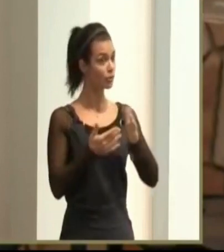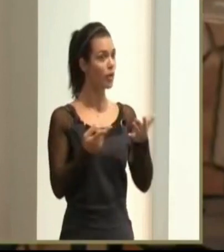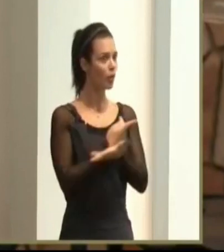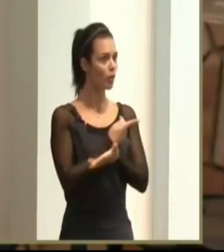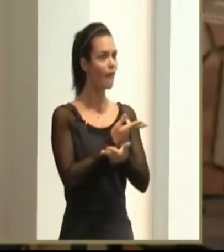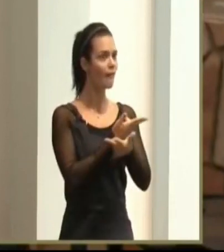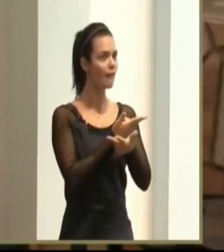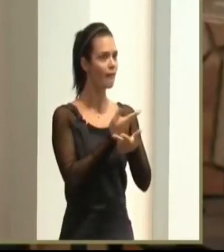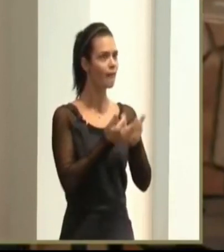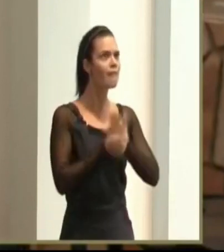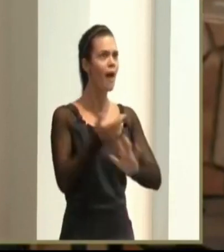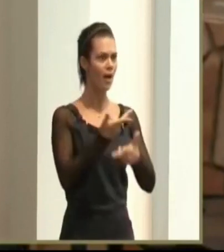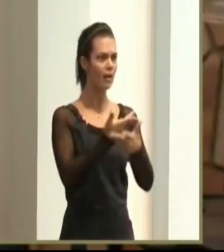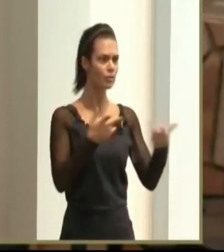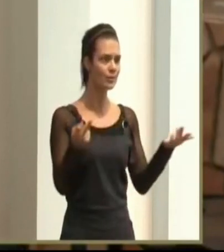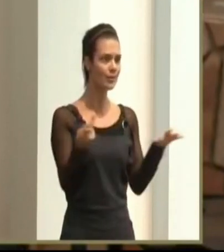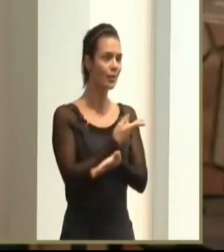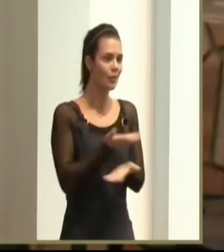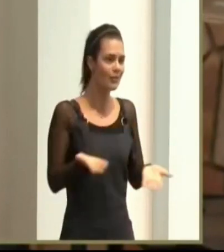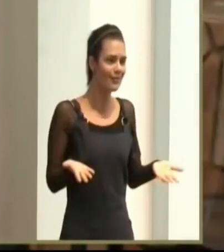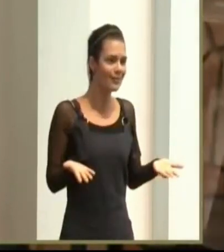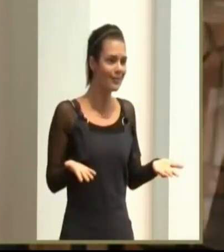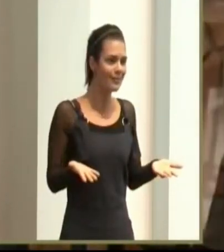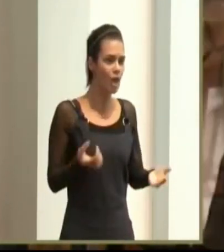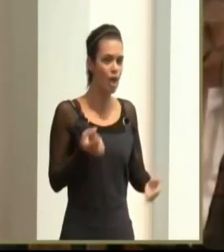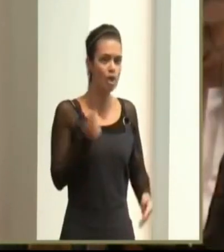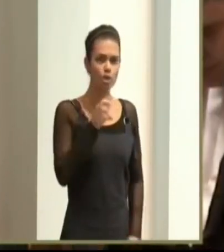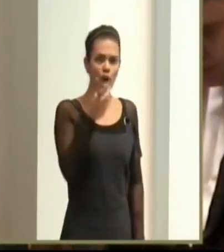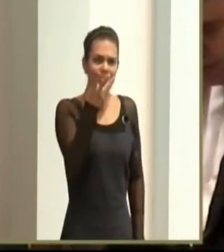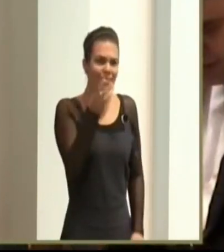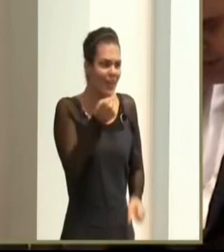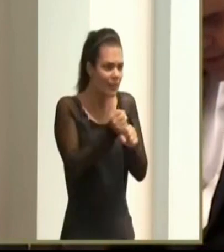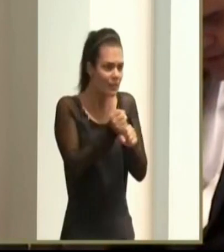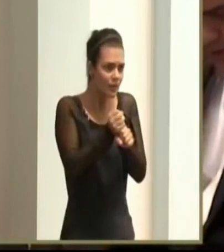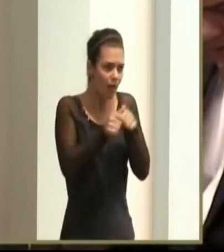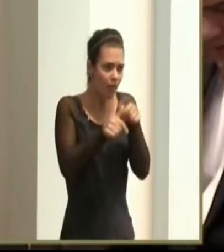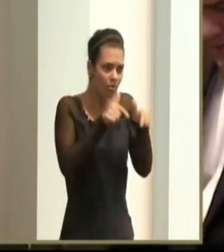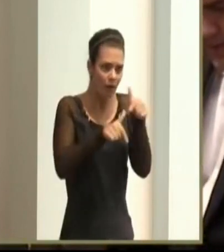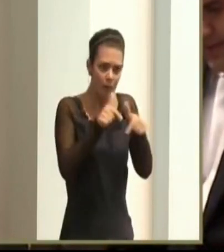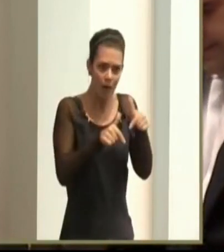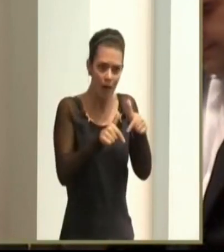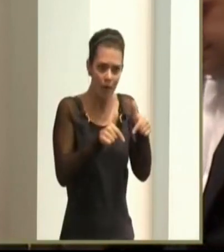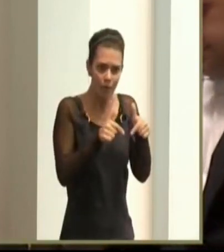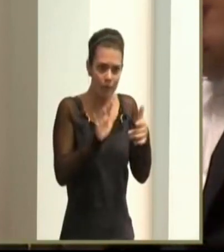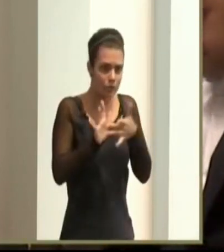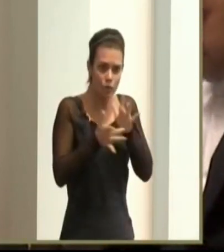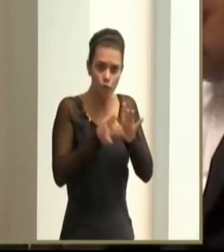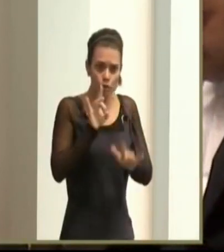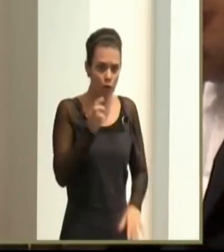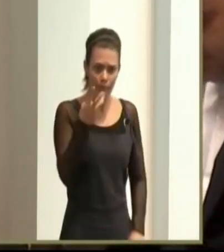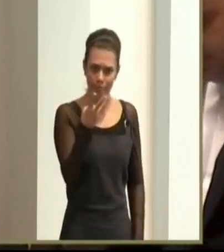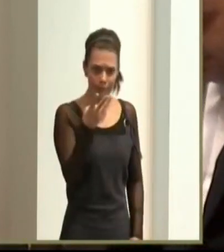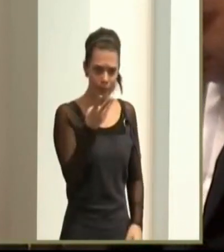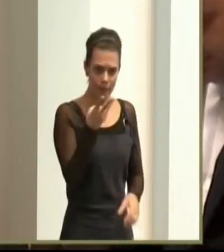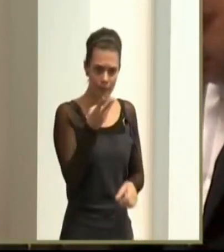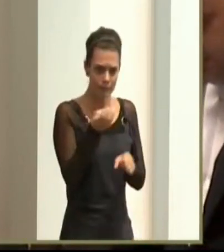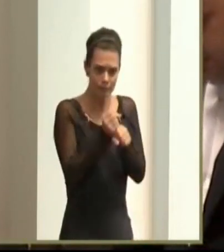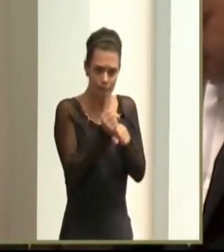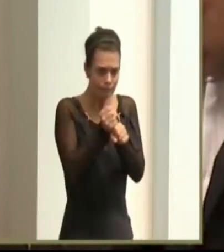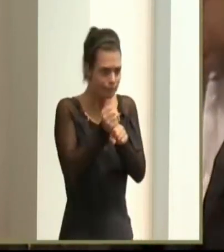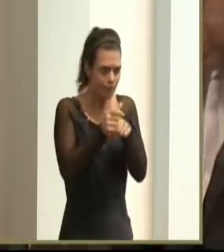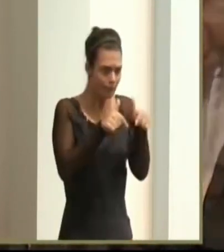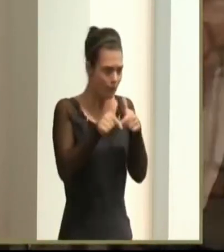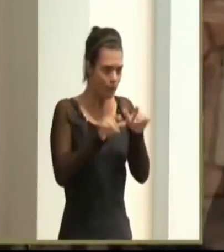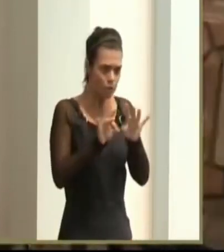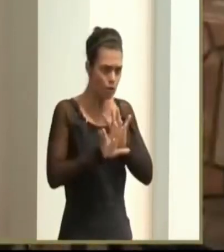Ficamos impressionados como que em apenas 3 anos, tantas coisas acontecem na vida de uma pessoa.